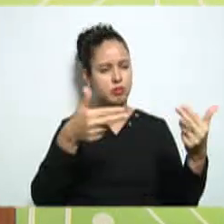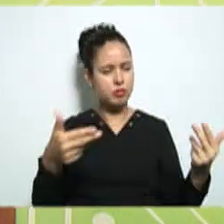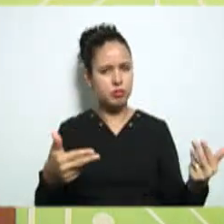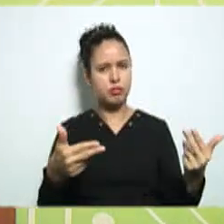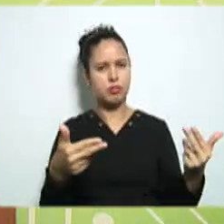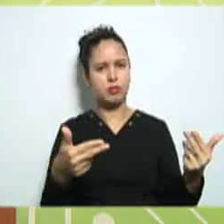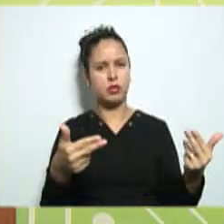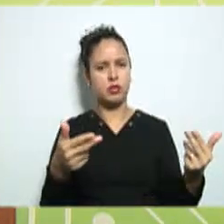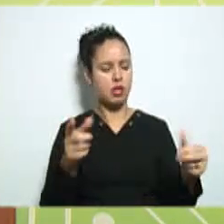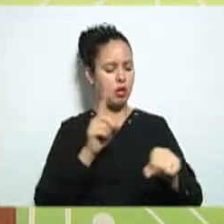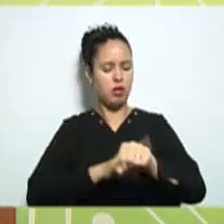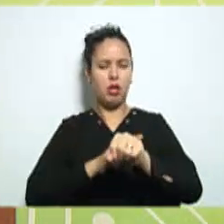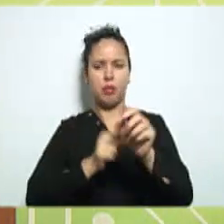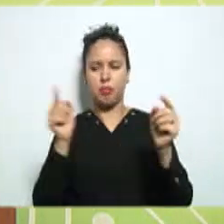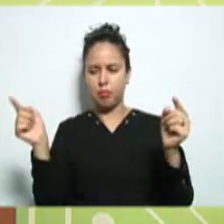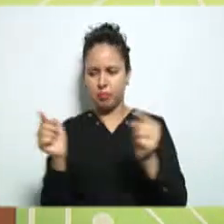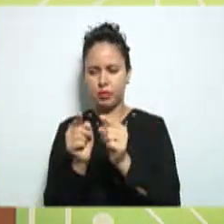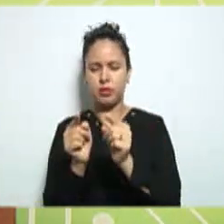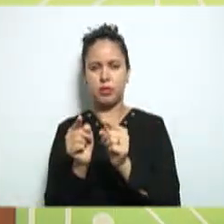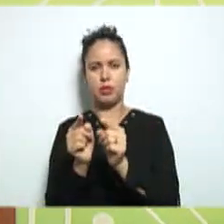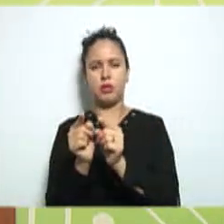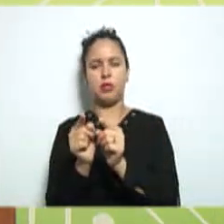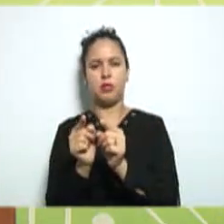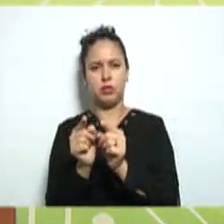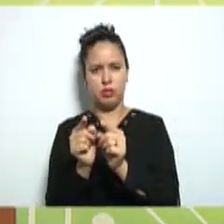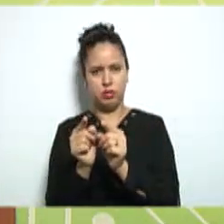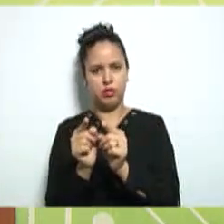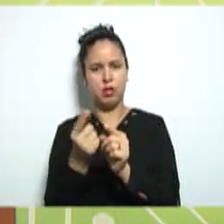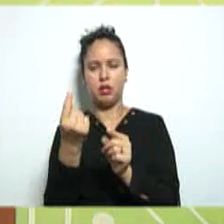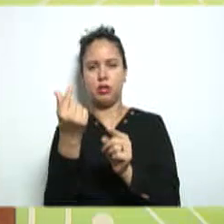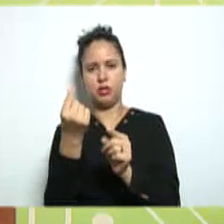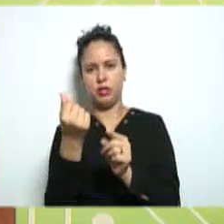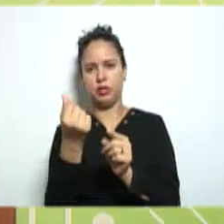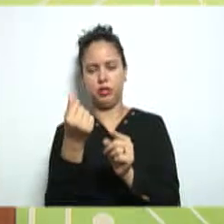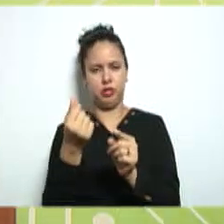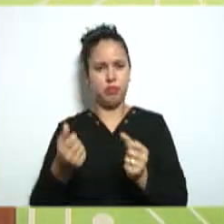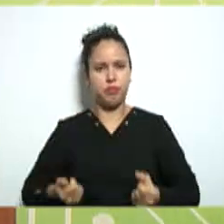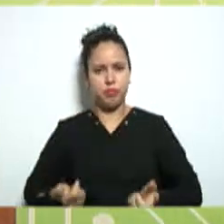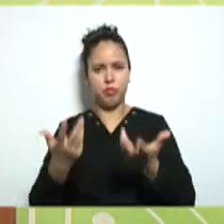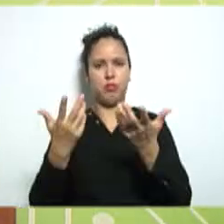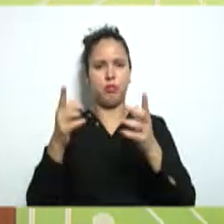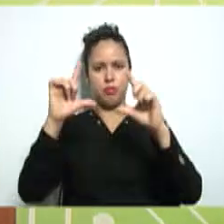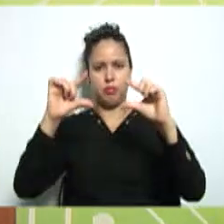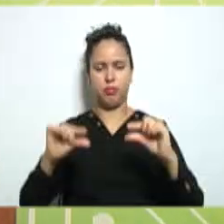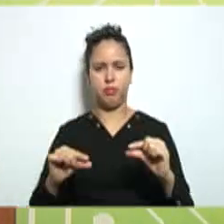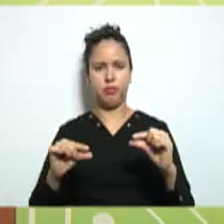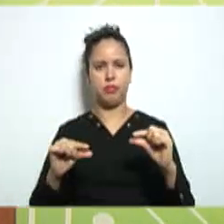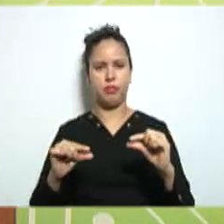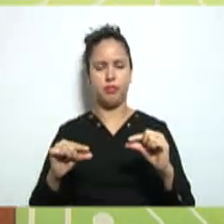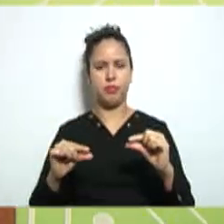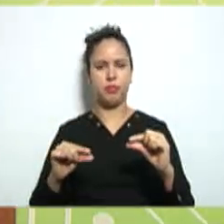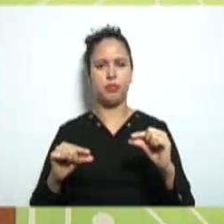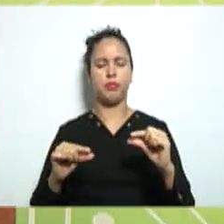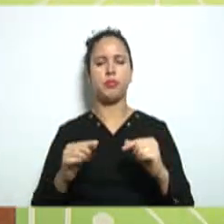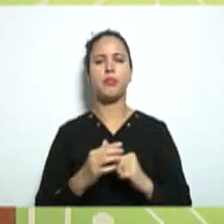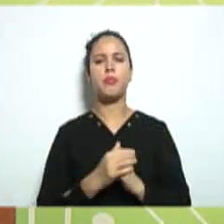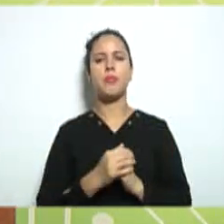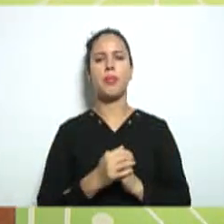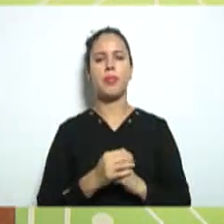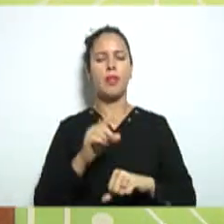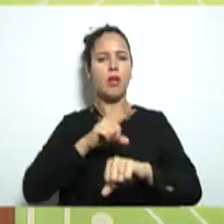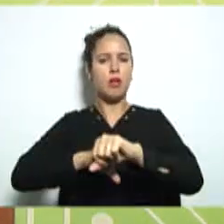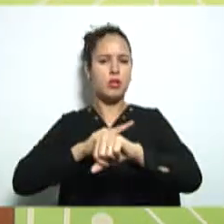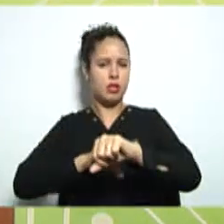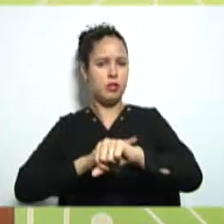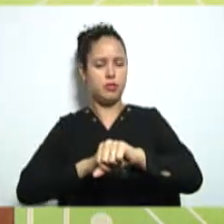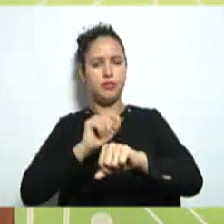menor tempo e com um menor custo. Tempo, a gente está falando de tempo, de horas de trabalho, e custo, a gente